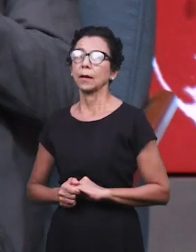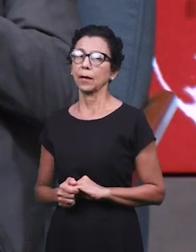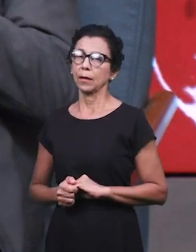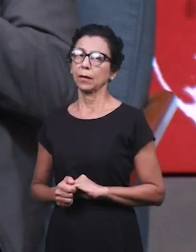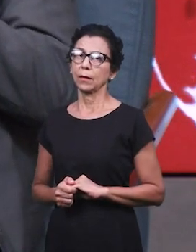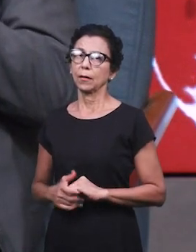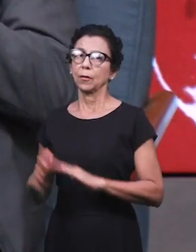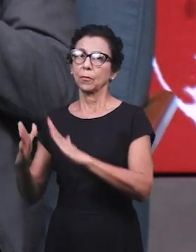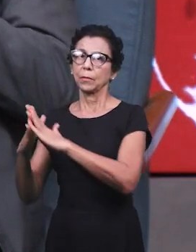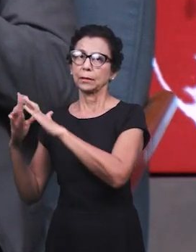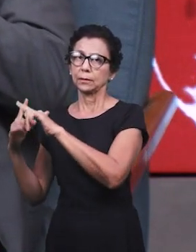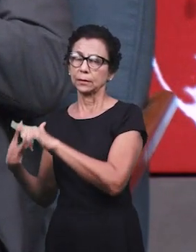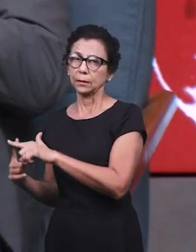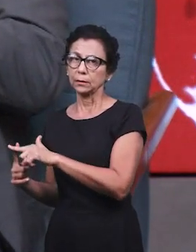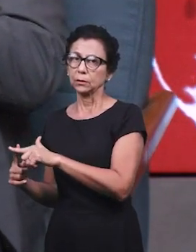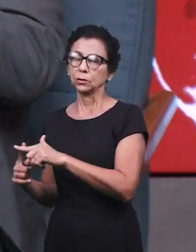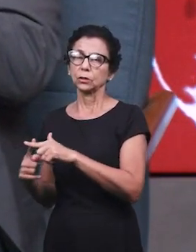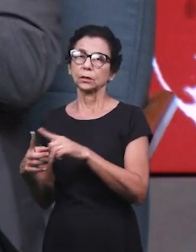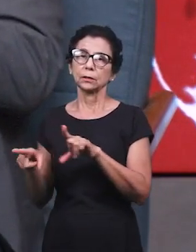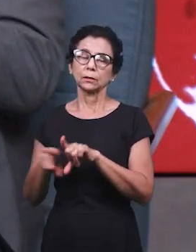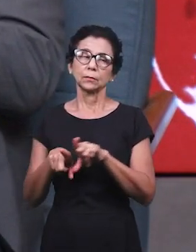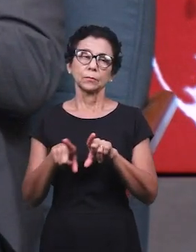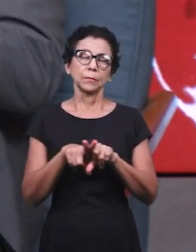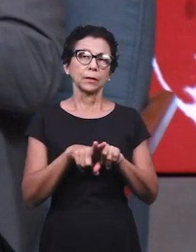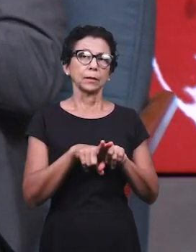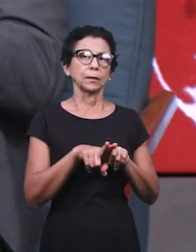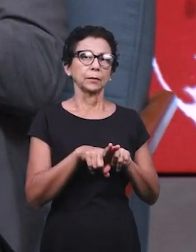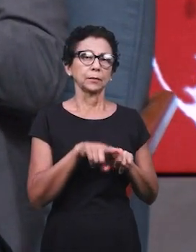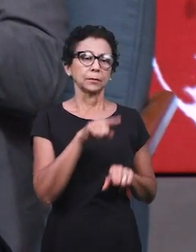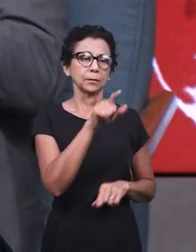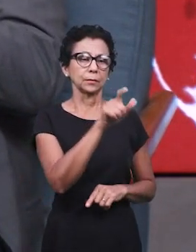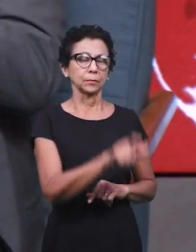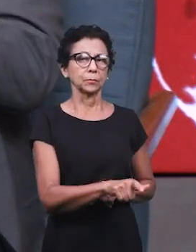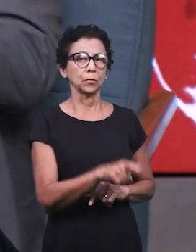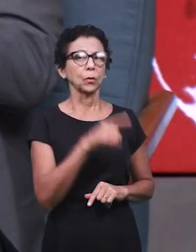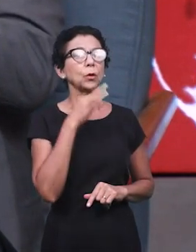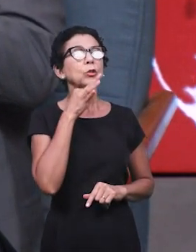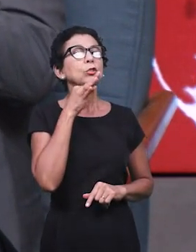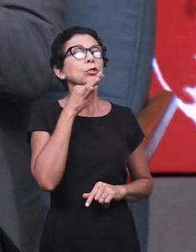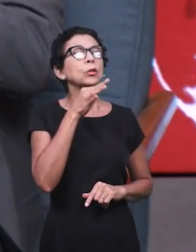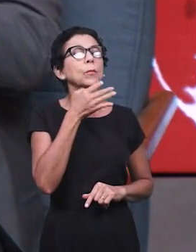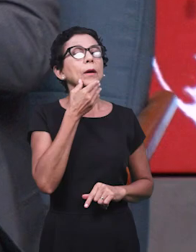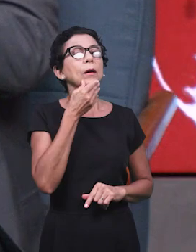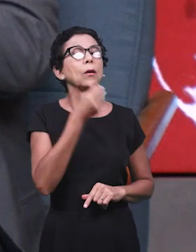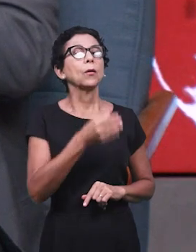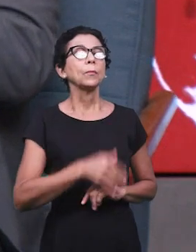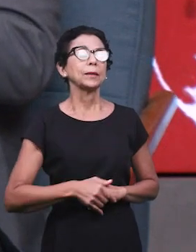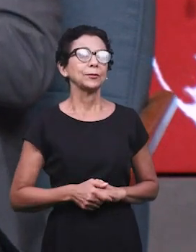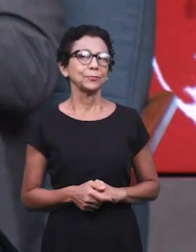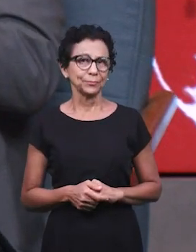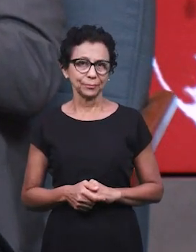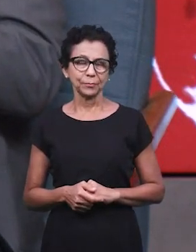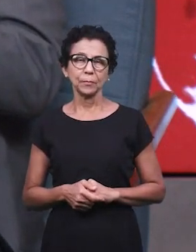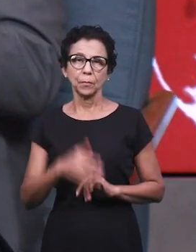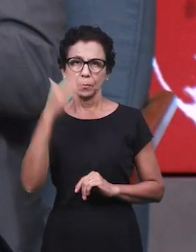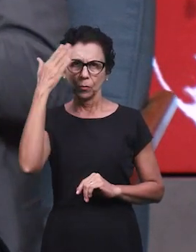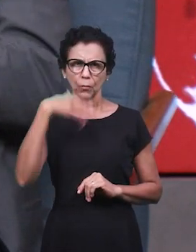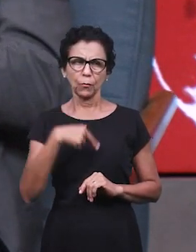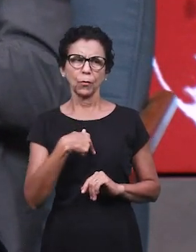o milagre do Jesus vivo é você identificar o ministério dele na vida da